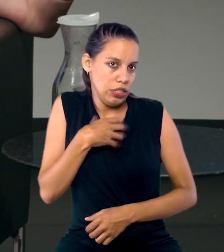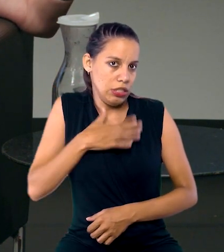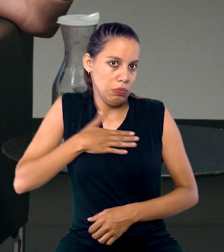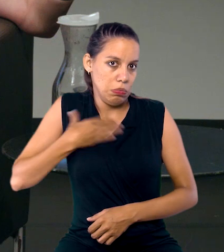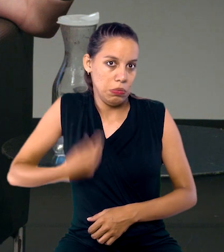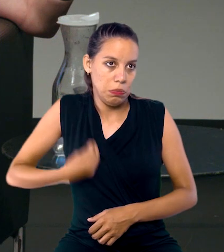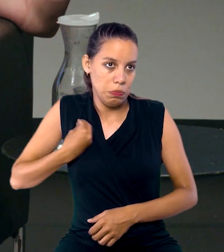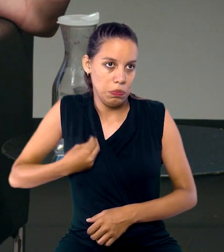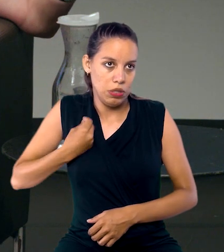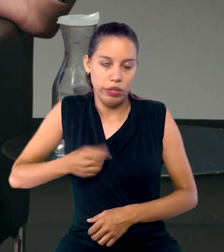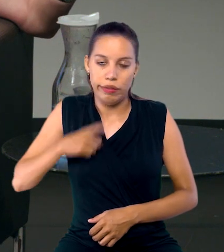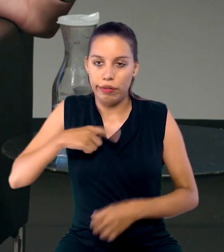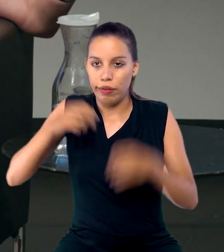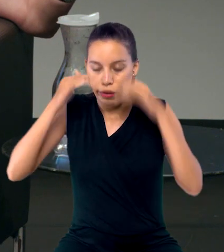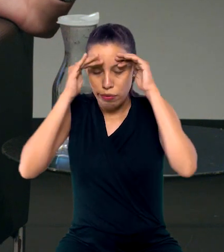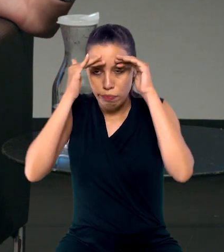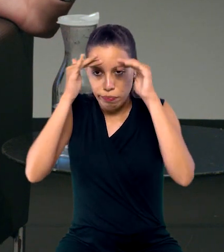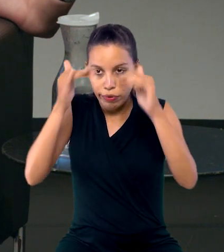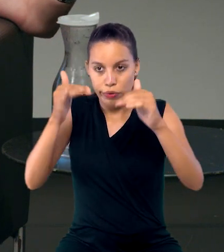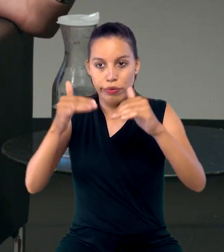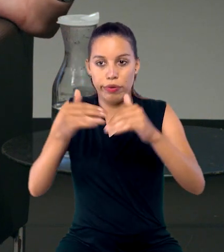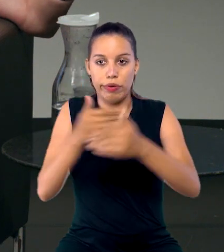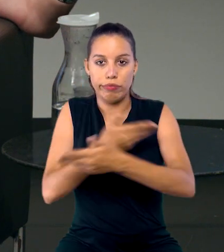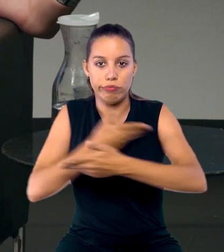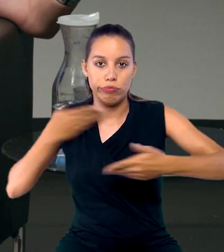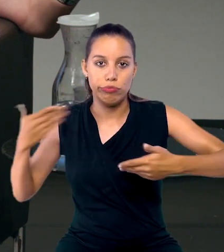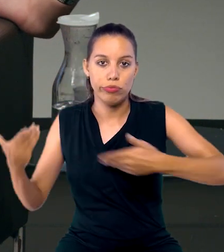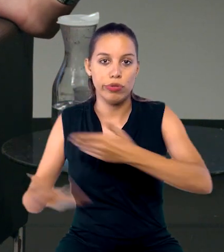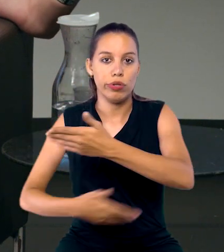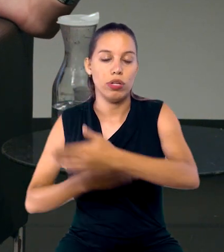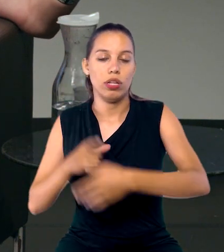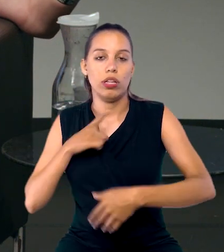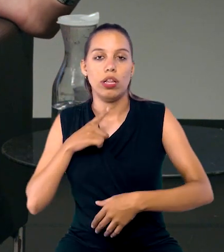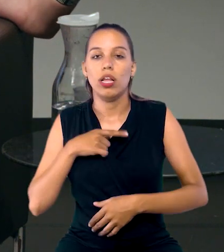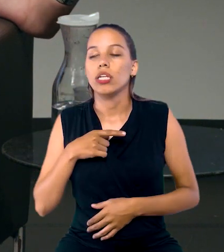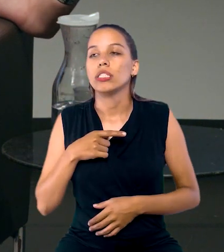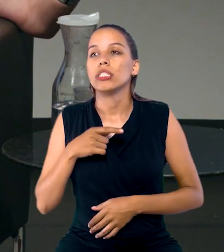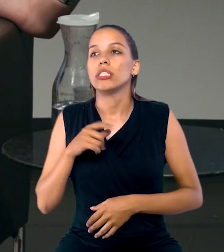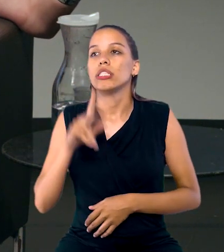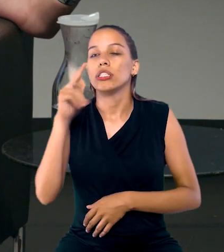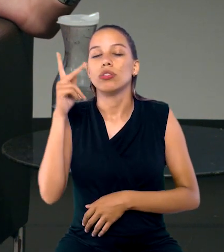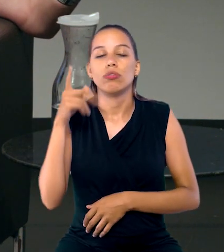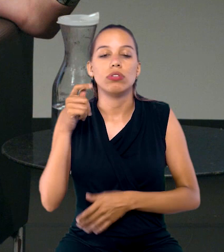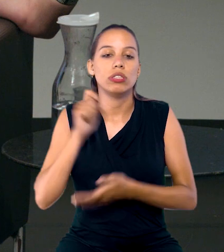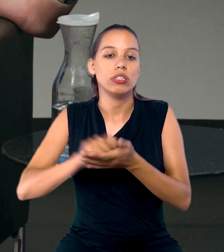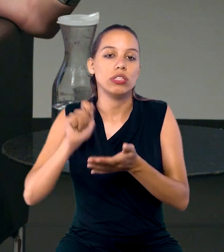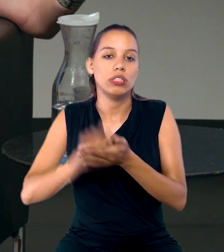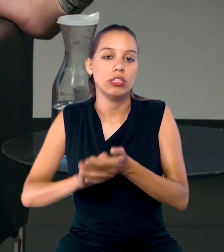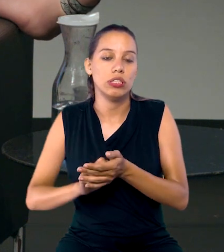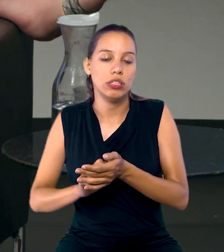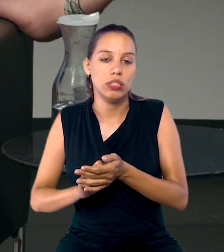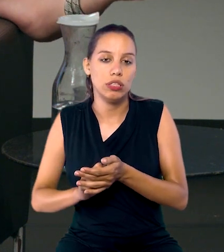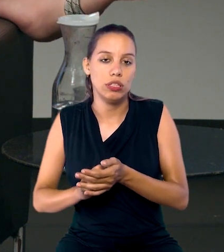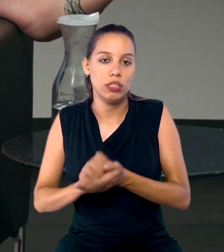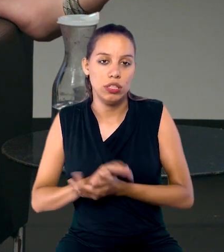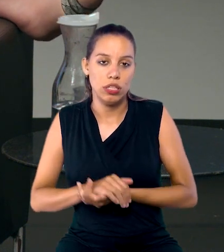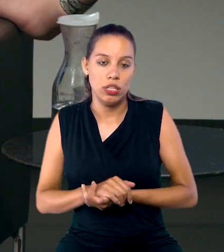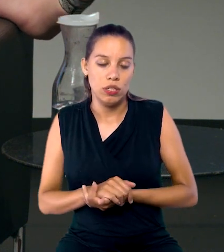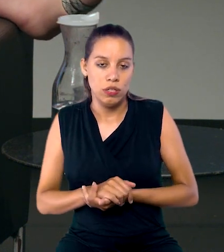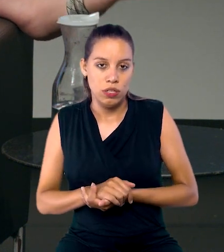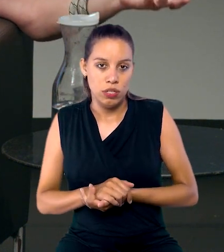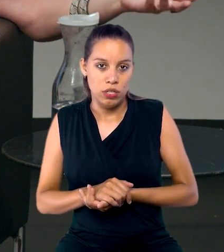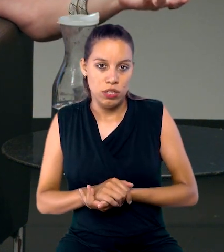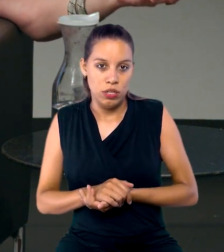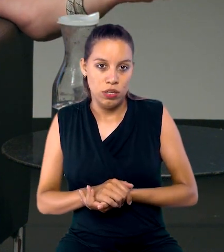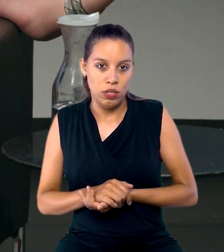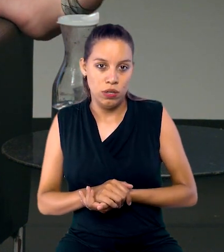vida esse conceito de responsabilidade coletiva que tantos autores desenvolveram, e eu gosto especialmente do da Hannah